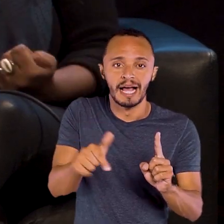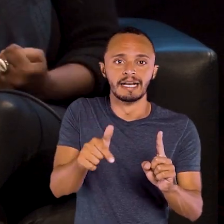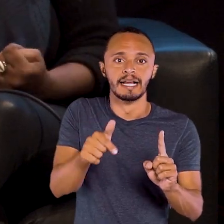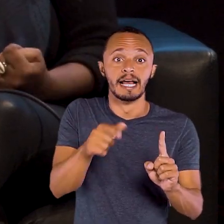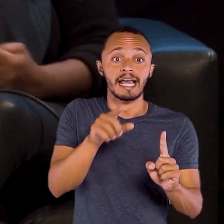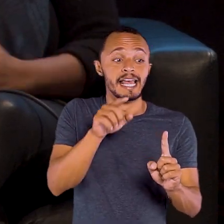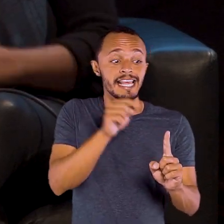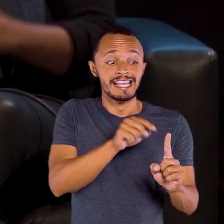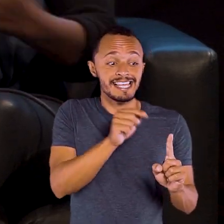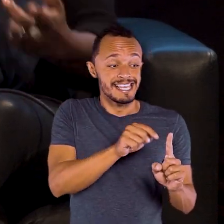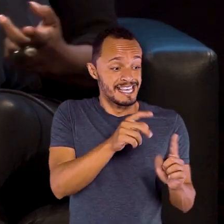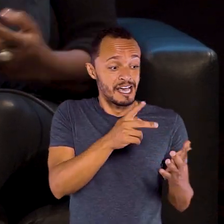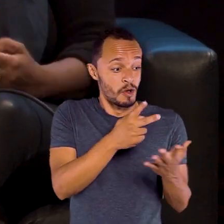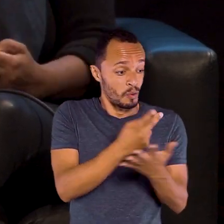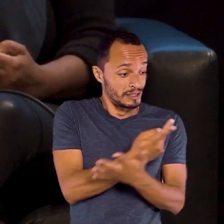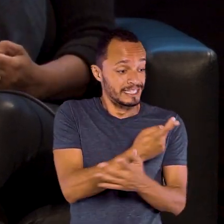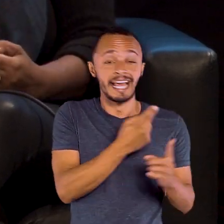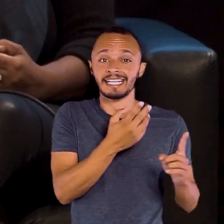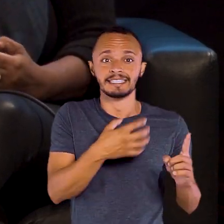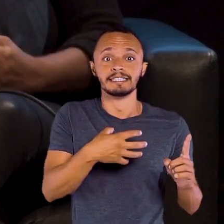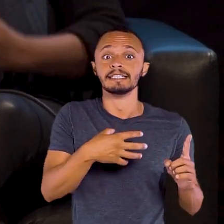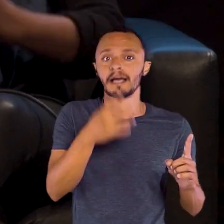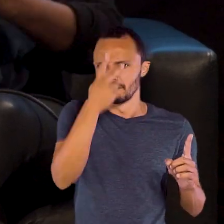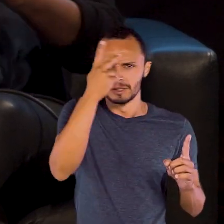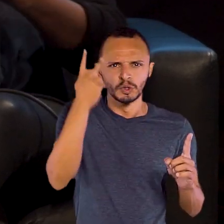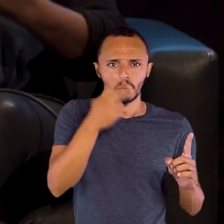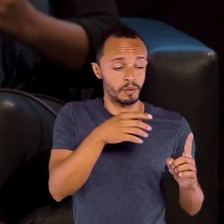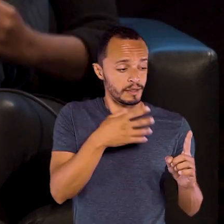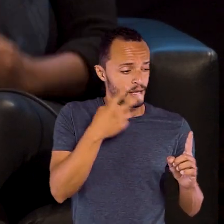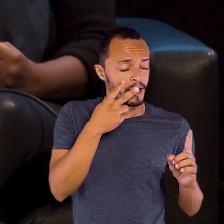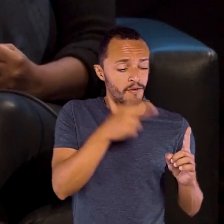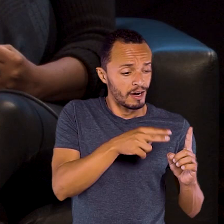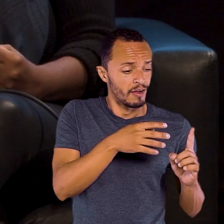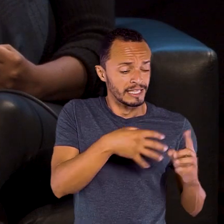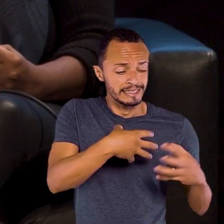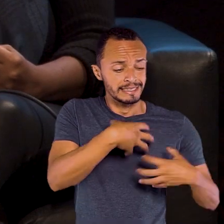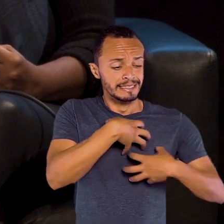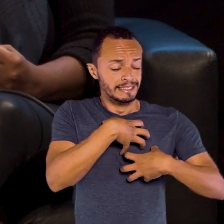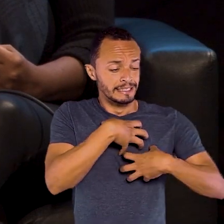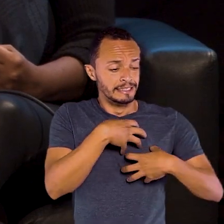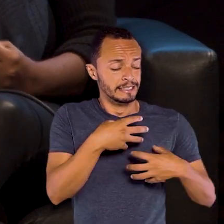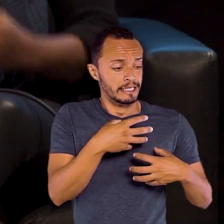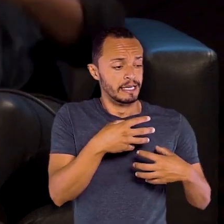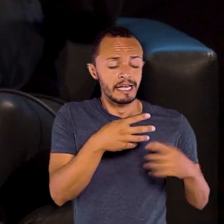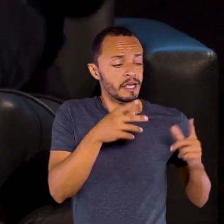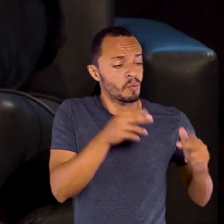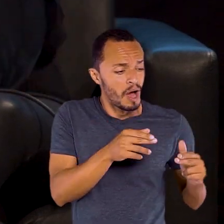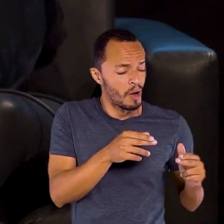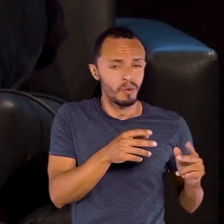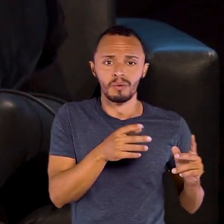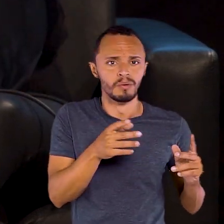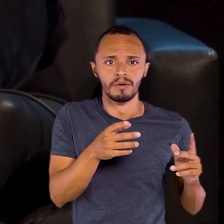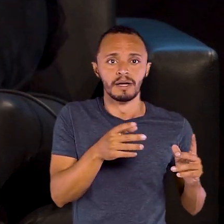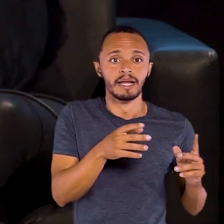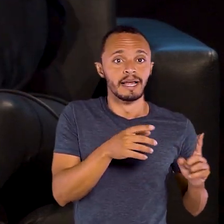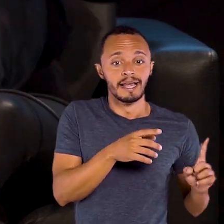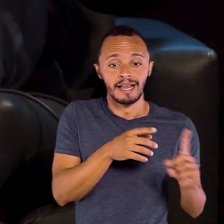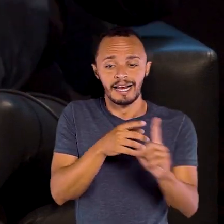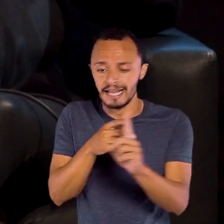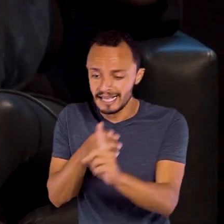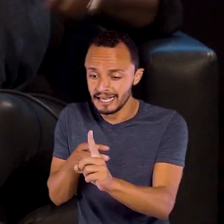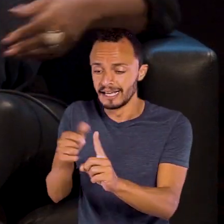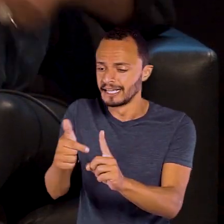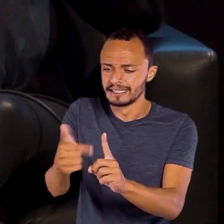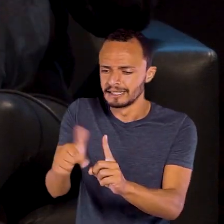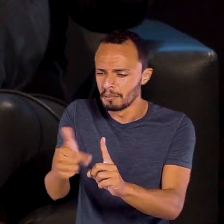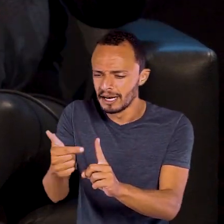e me escrevem. Ai, que vontade de entrar nesse livro, dar um abraço nessa mulher e resgatar ela dessa casa, pelo amor de Deus, que, meu